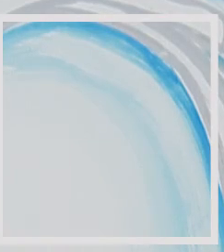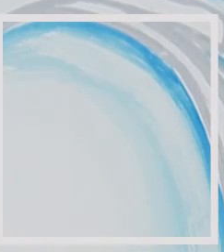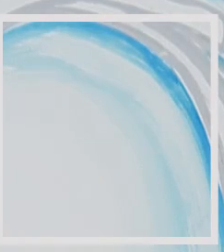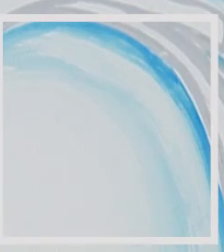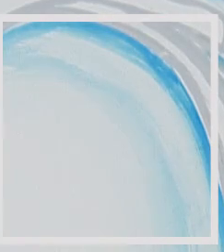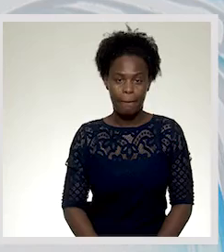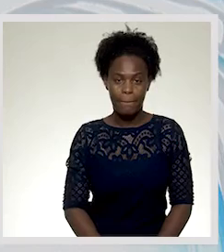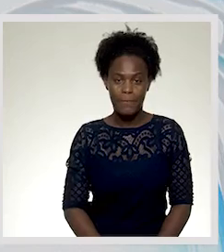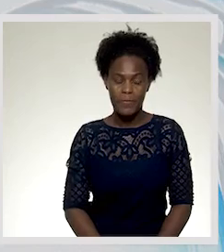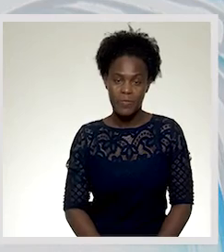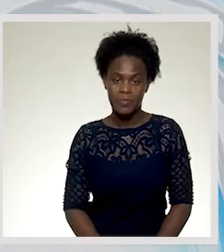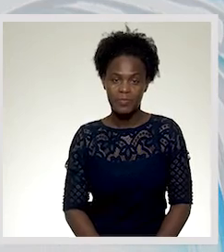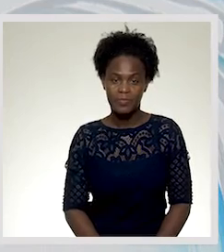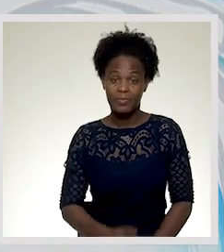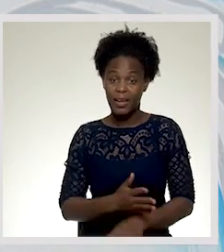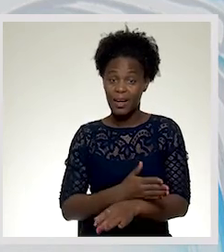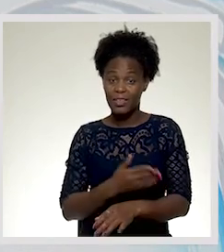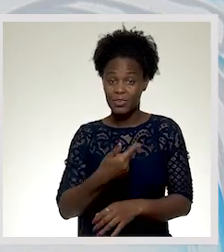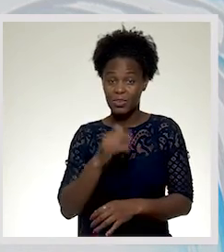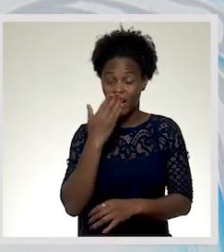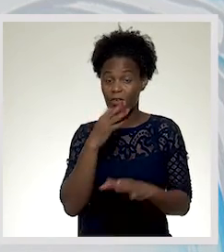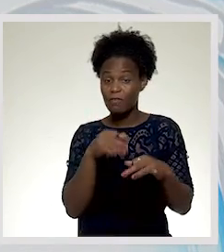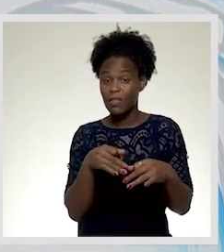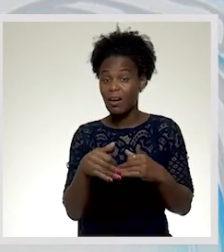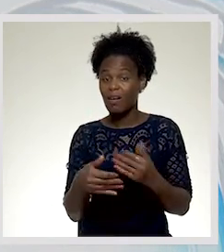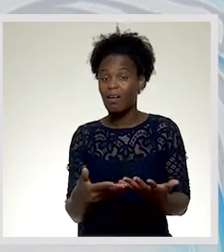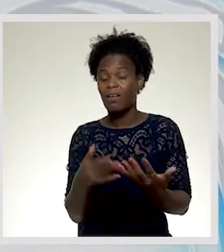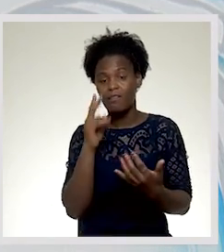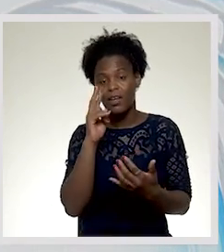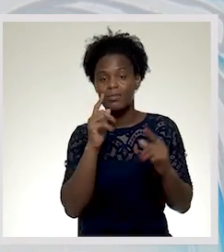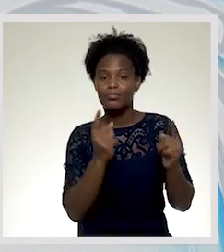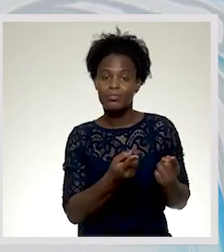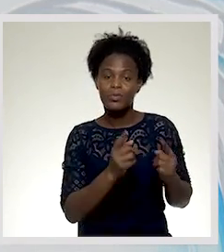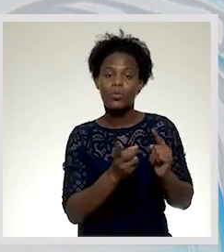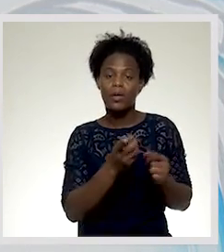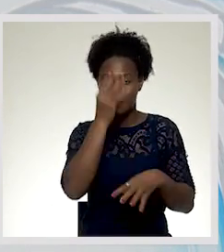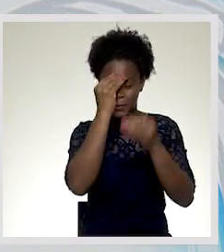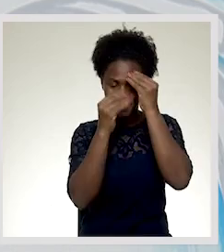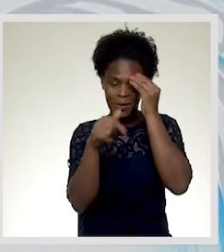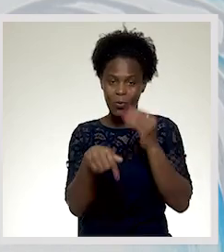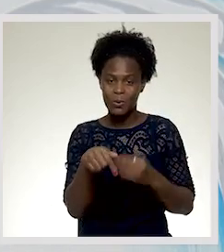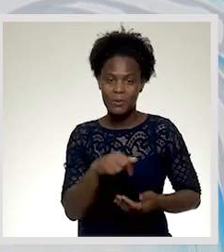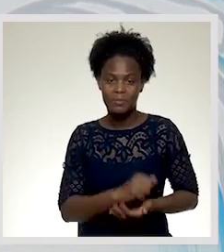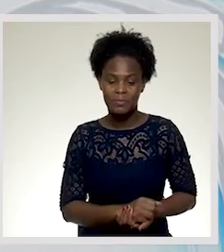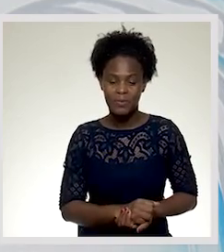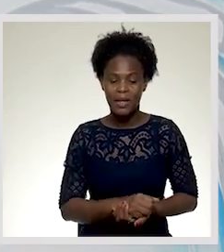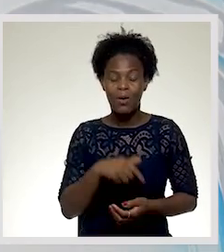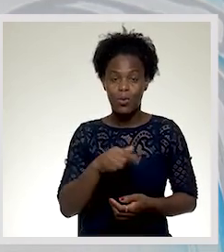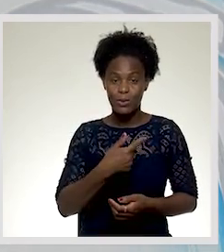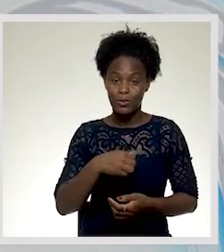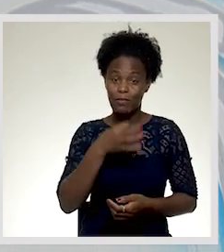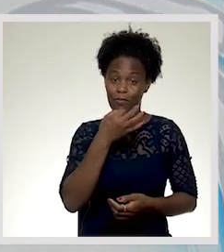Antes de terminar a nossa aula, vamos ver agora a síntese daquilo que nós aprendemos hoje. Nós hoje falamos sobre os ácidos nucleicos, em